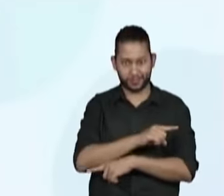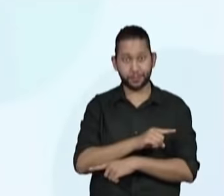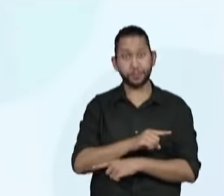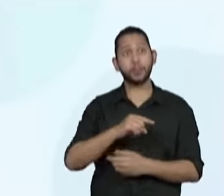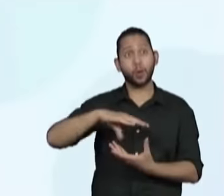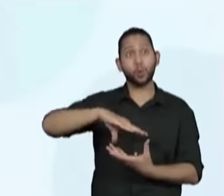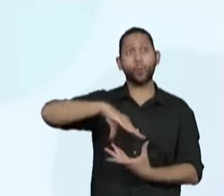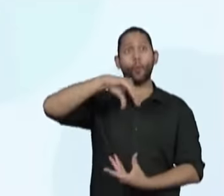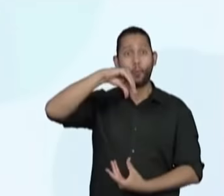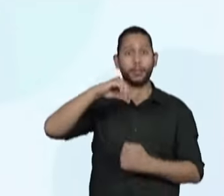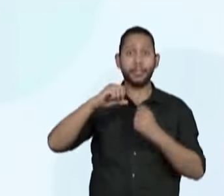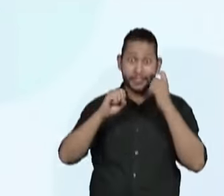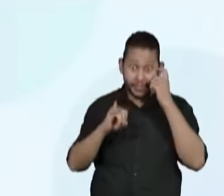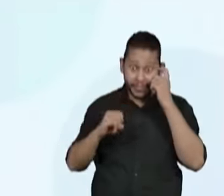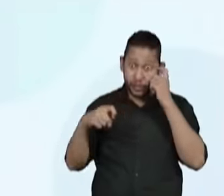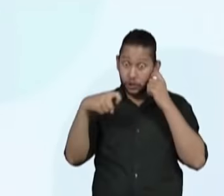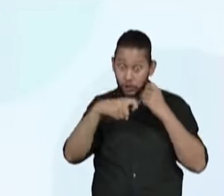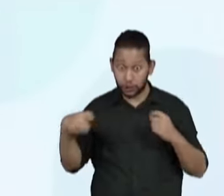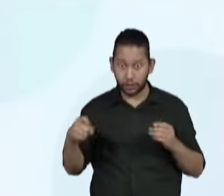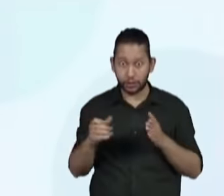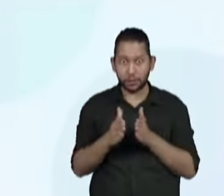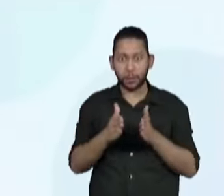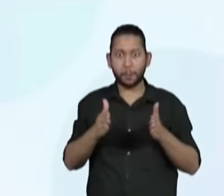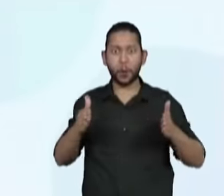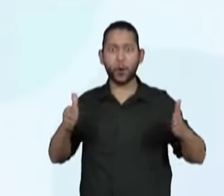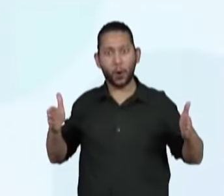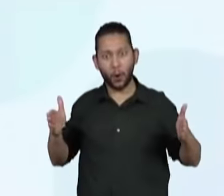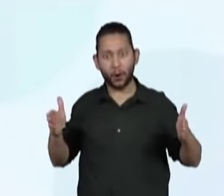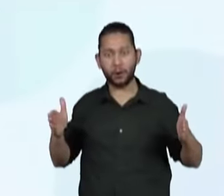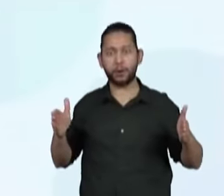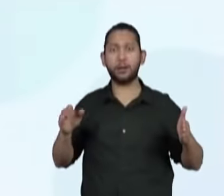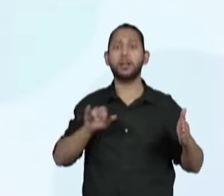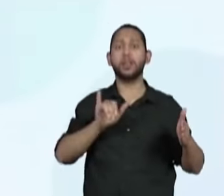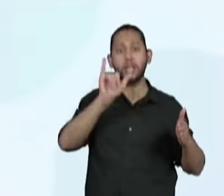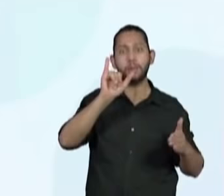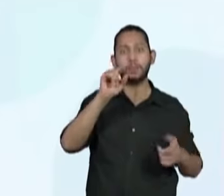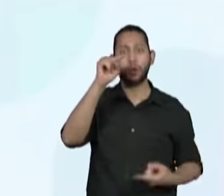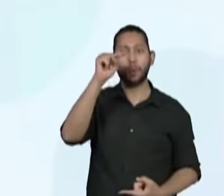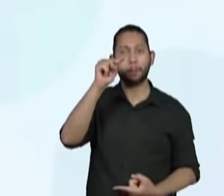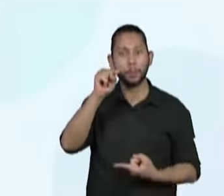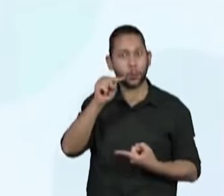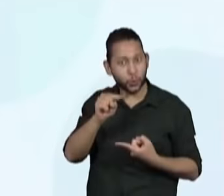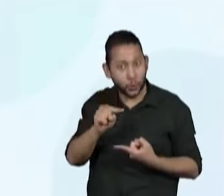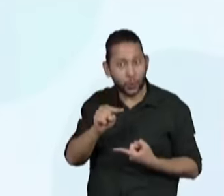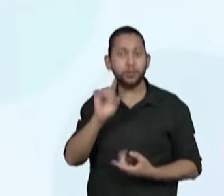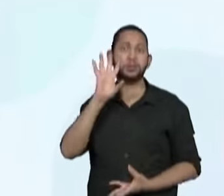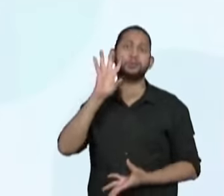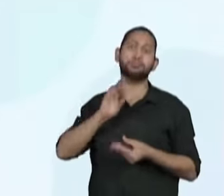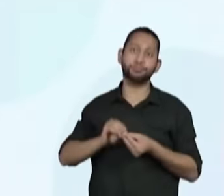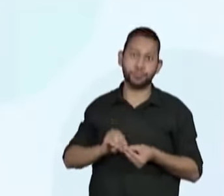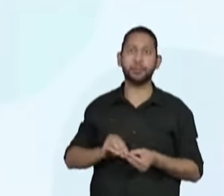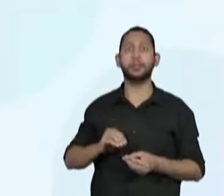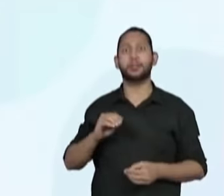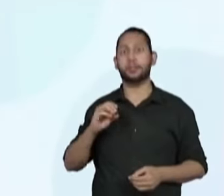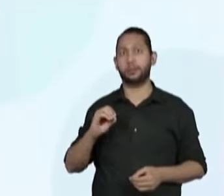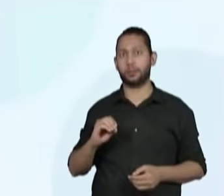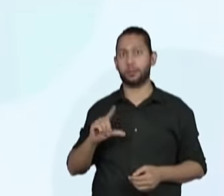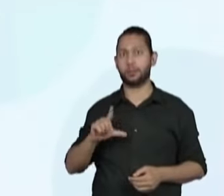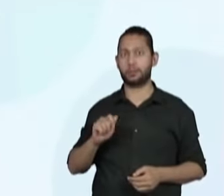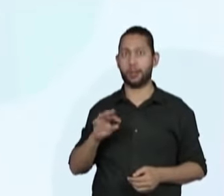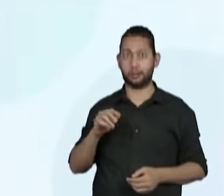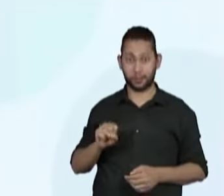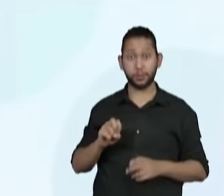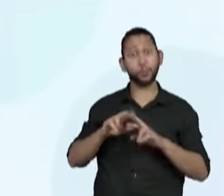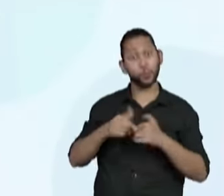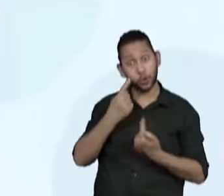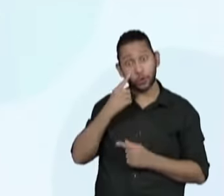maior em relação a Y. Observe que neste caso, como ela está em relação a x, nós temos a expressão